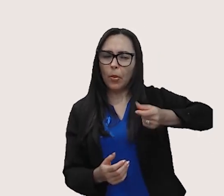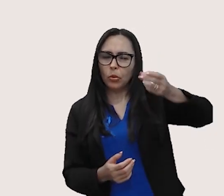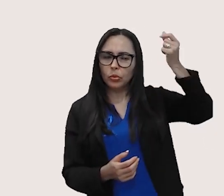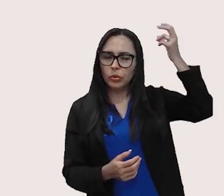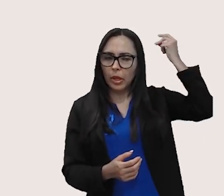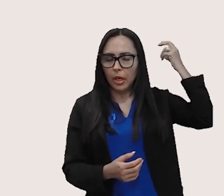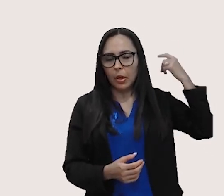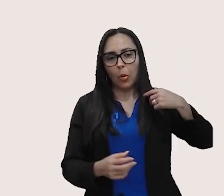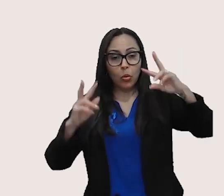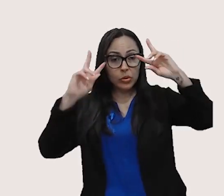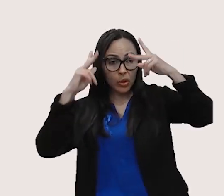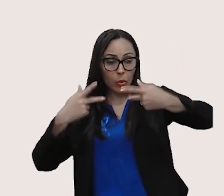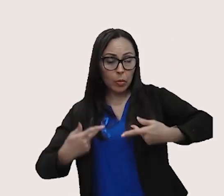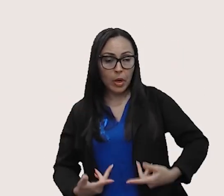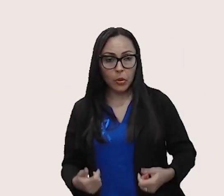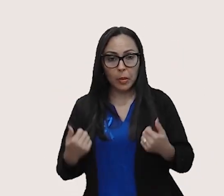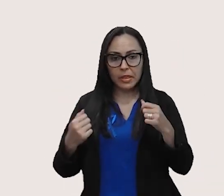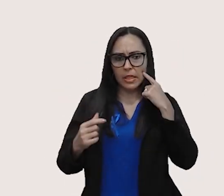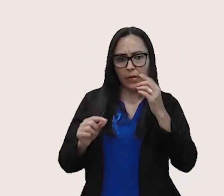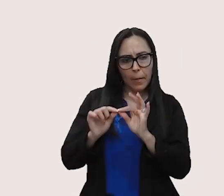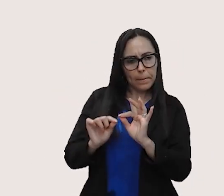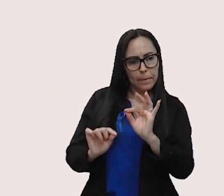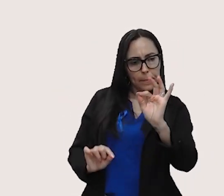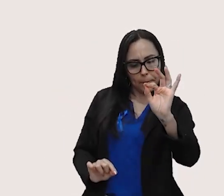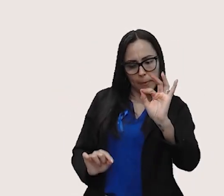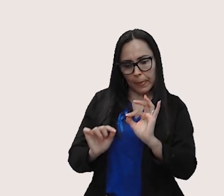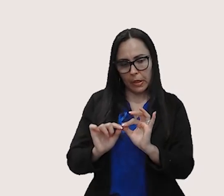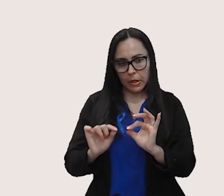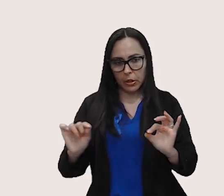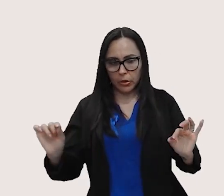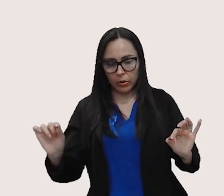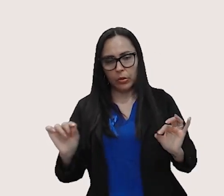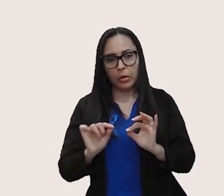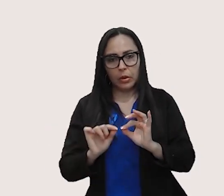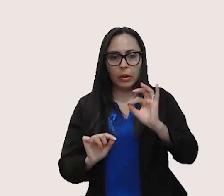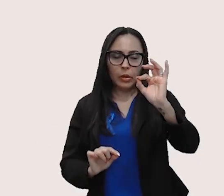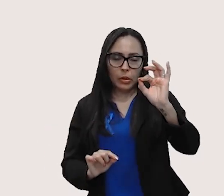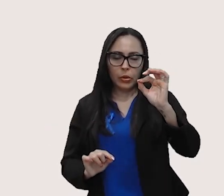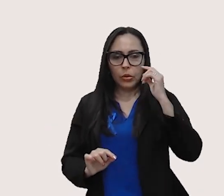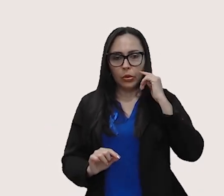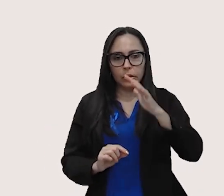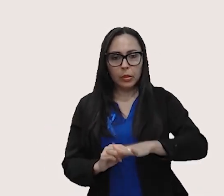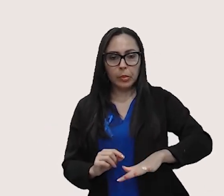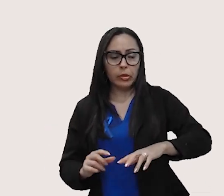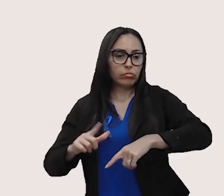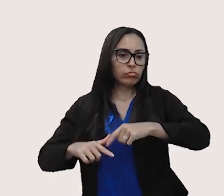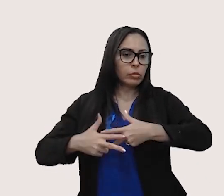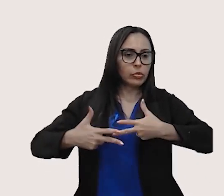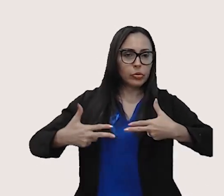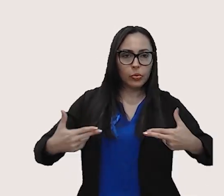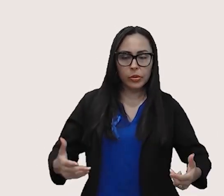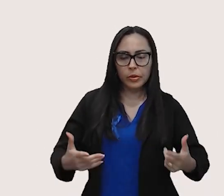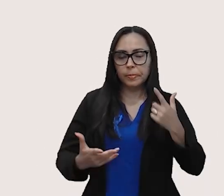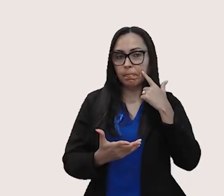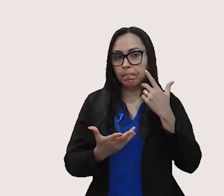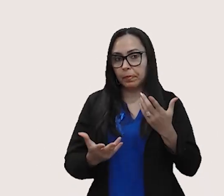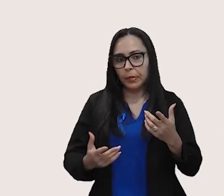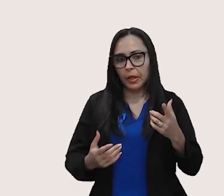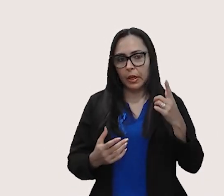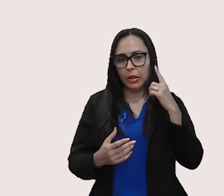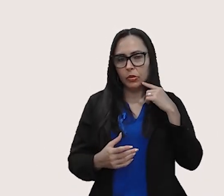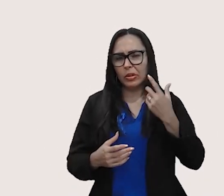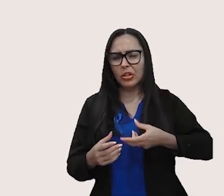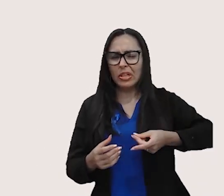viu na necessidade de medir comprimentos, medir o tamanho das coisas. E para isso, desde